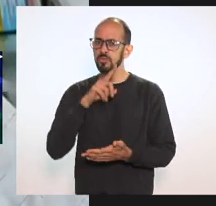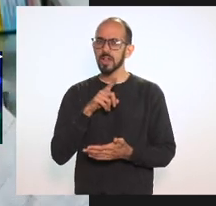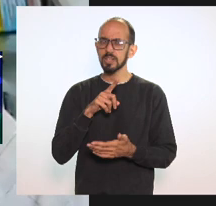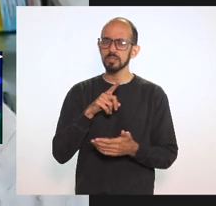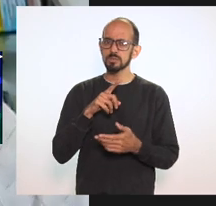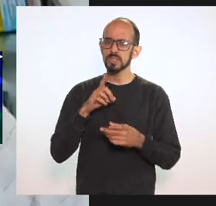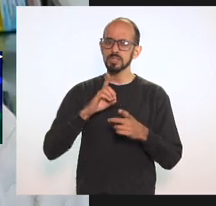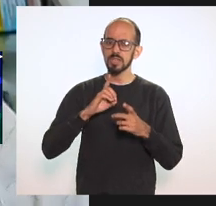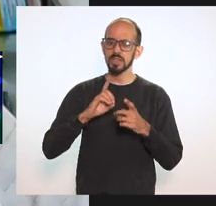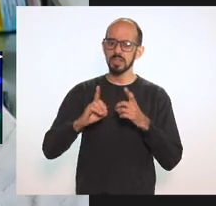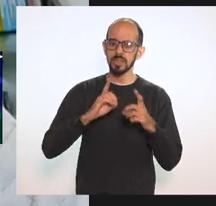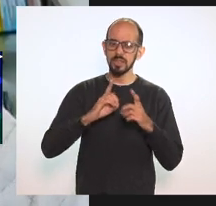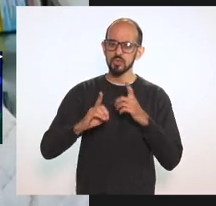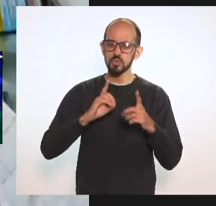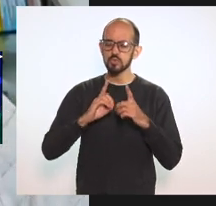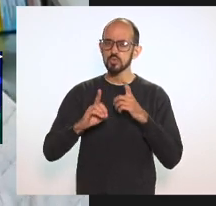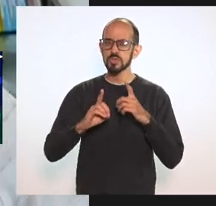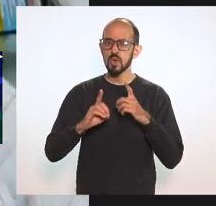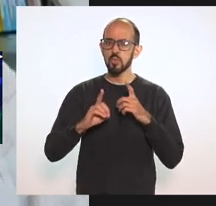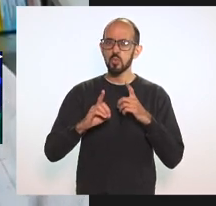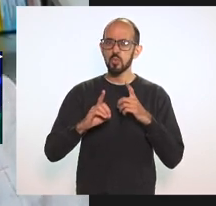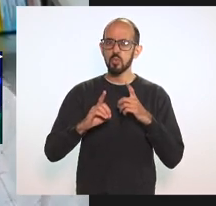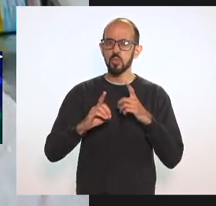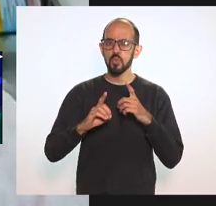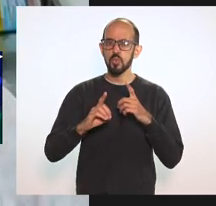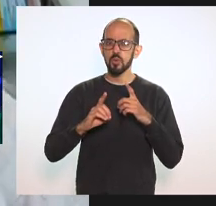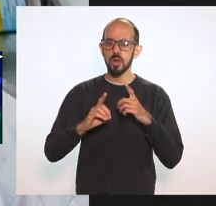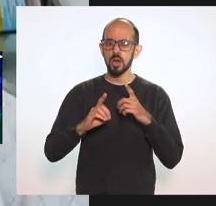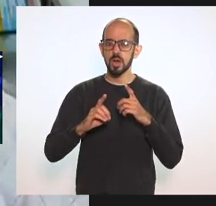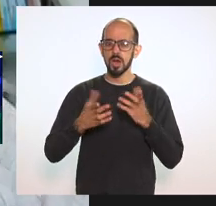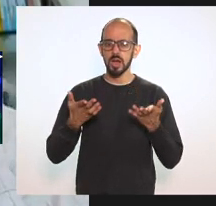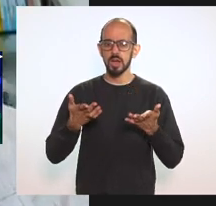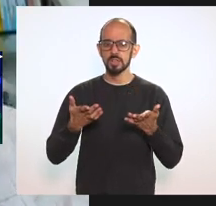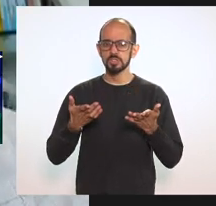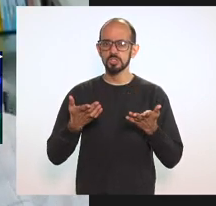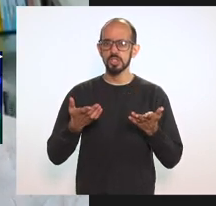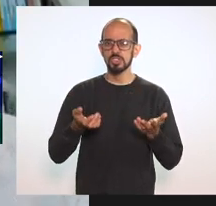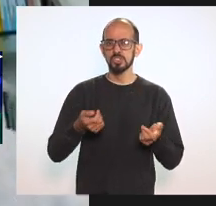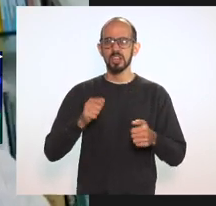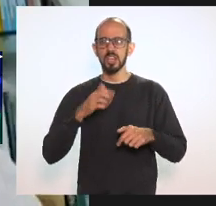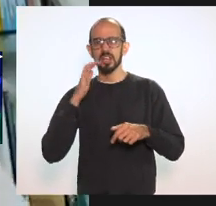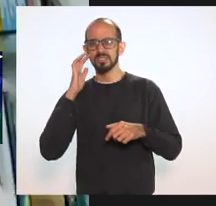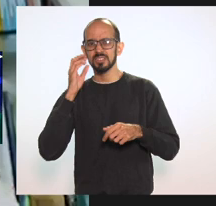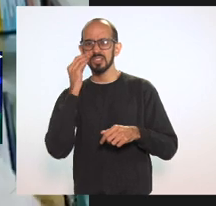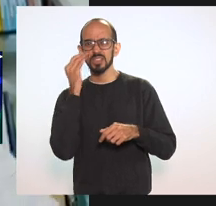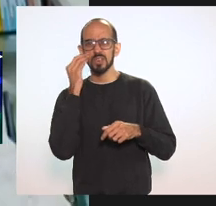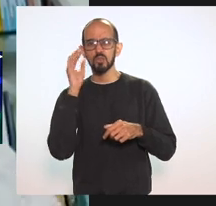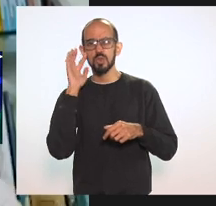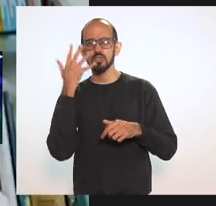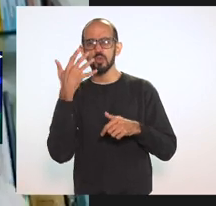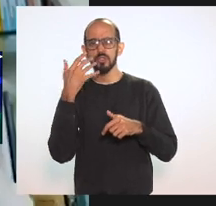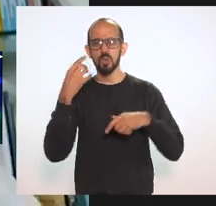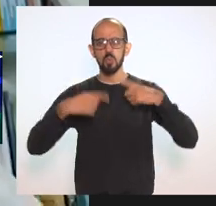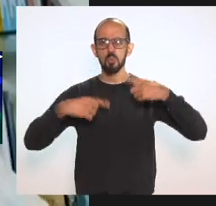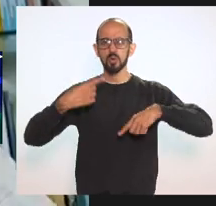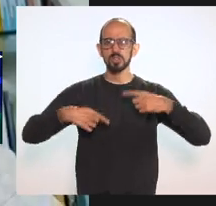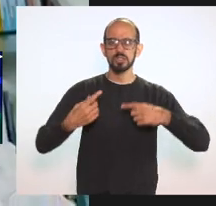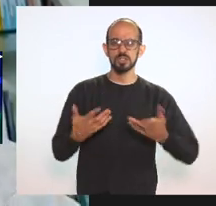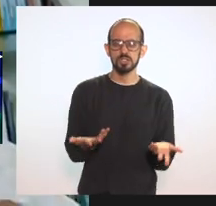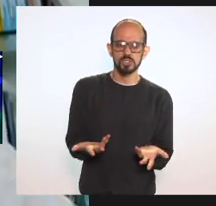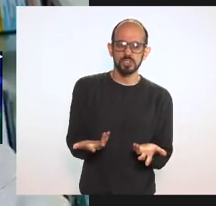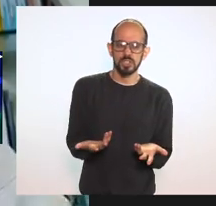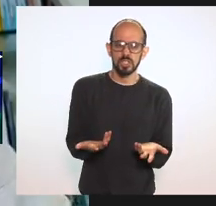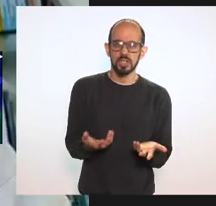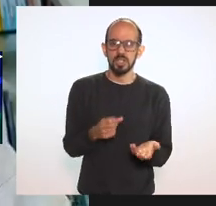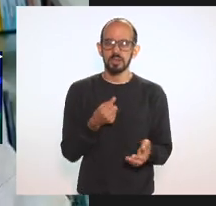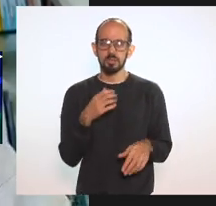debate levando às vezes para o lado do fígado para o lado da politização ou seja seu sua situação